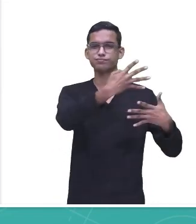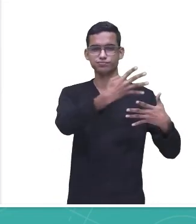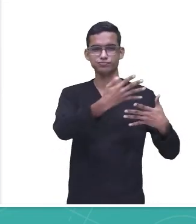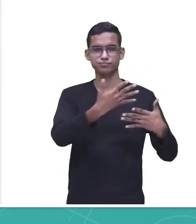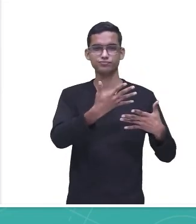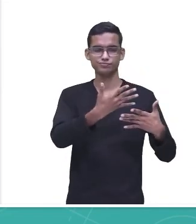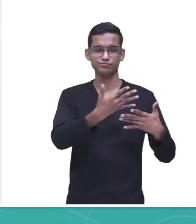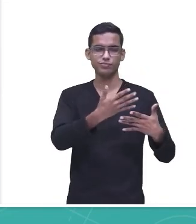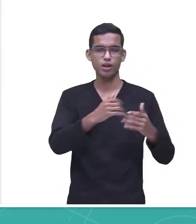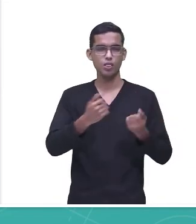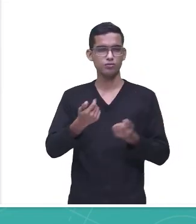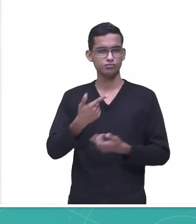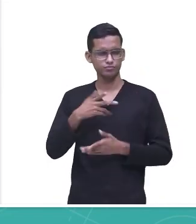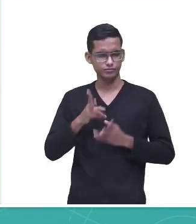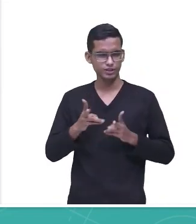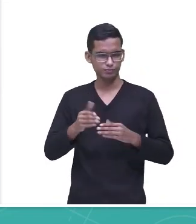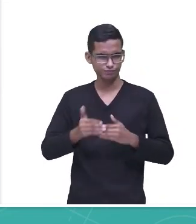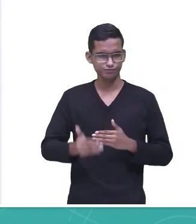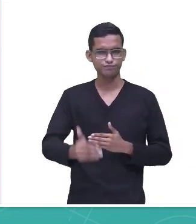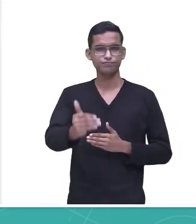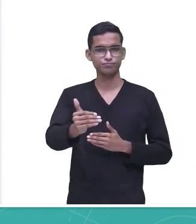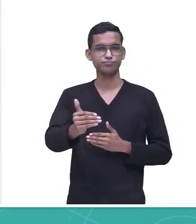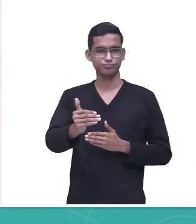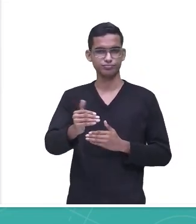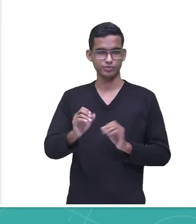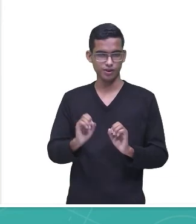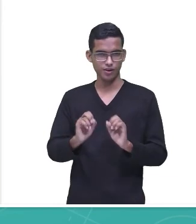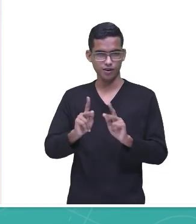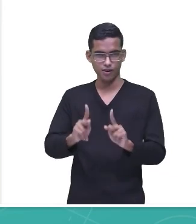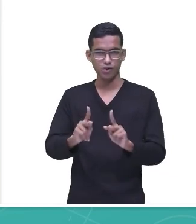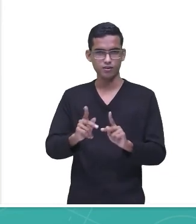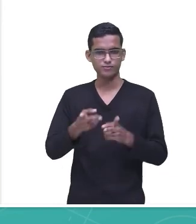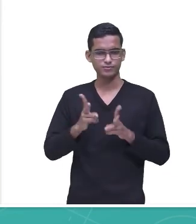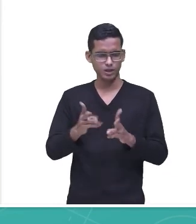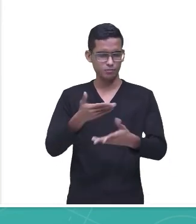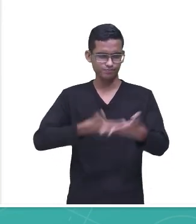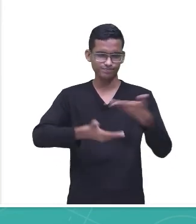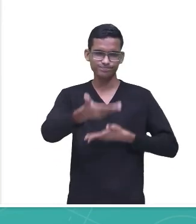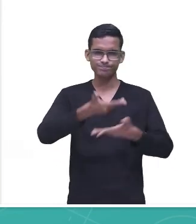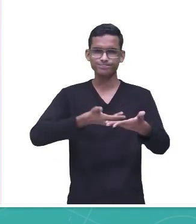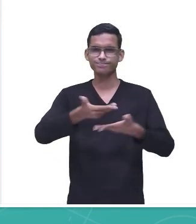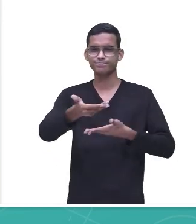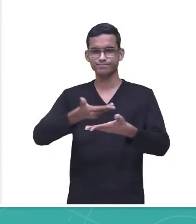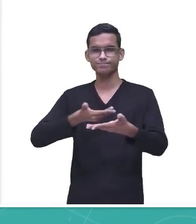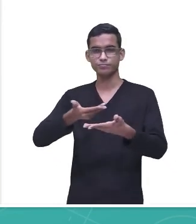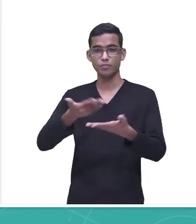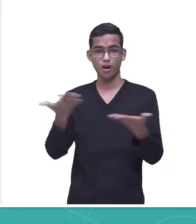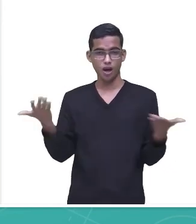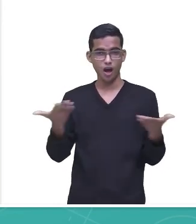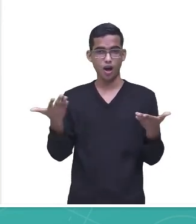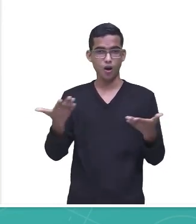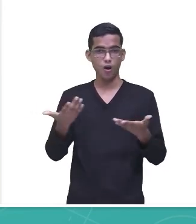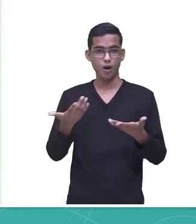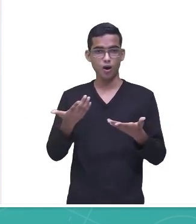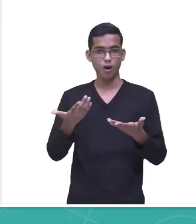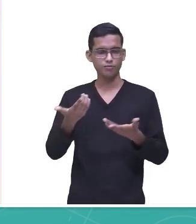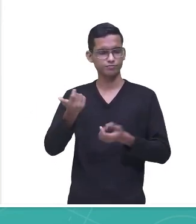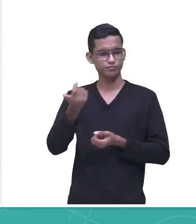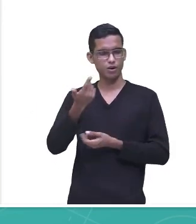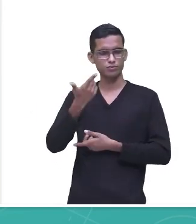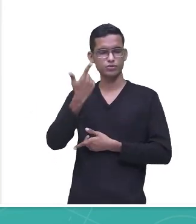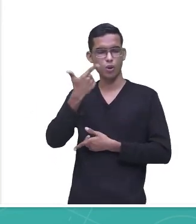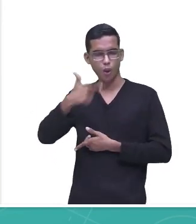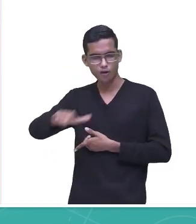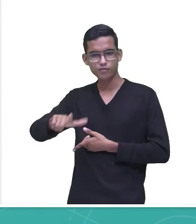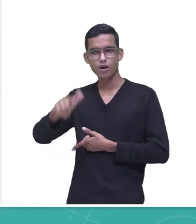Continue assim, e é assim que eu gosto, é assim que vocês têm que participar conosco. Então, vamos agora fazer a leitura